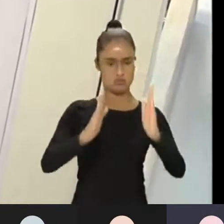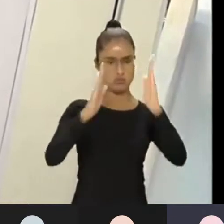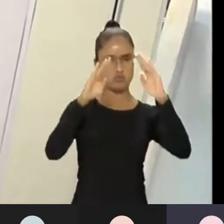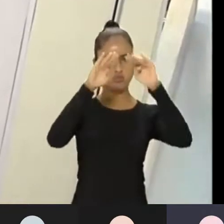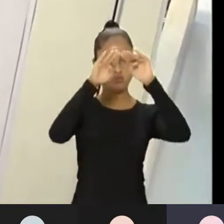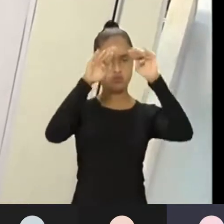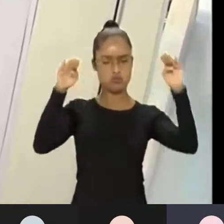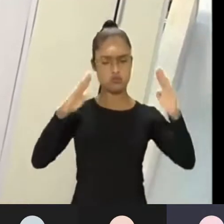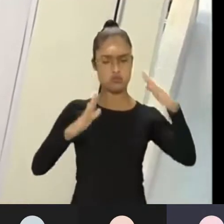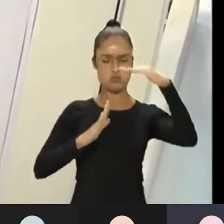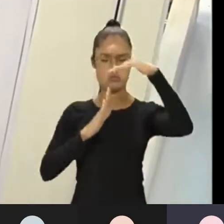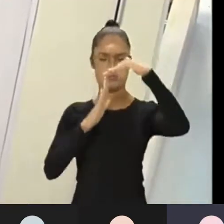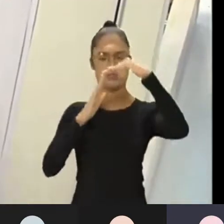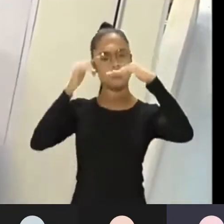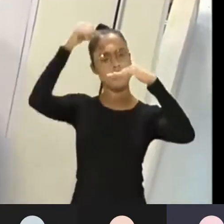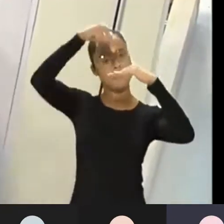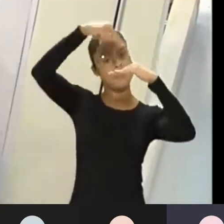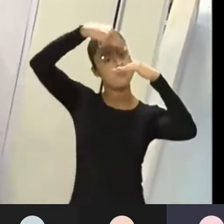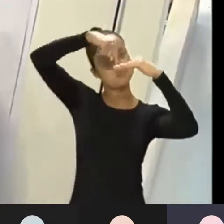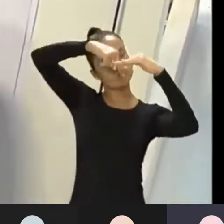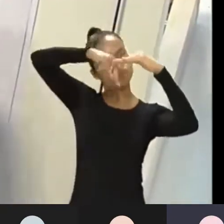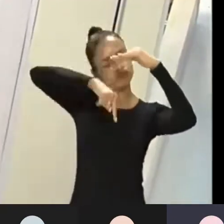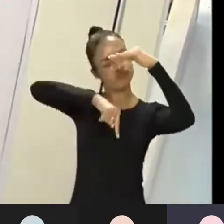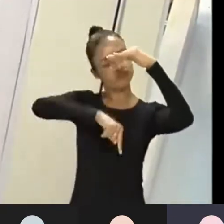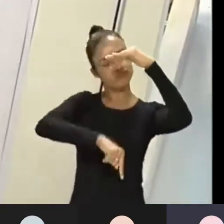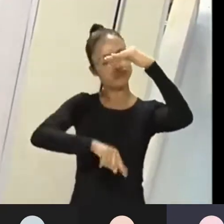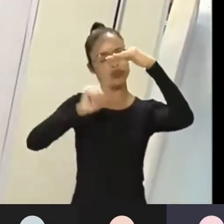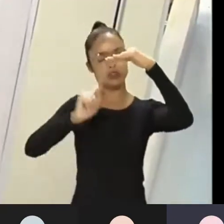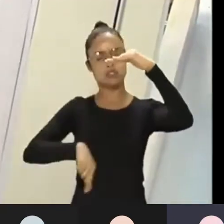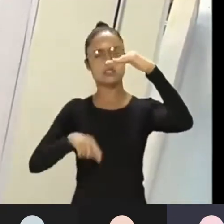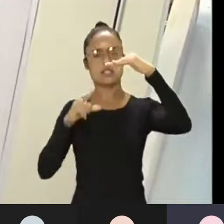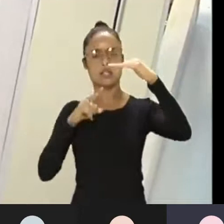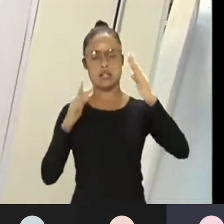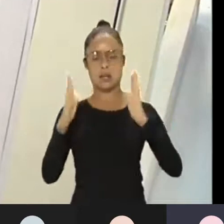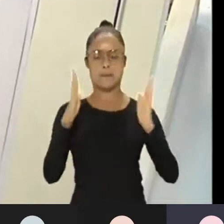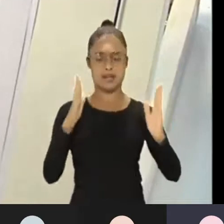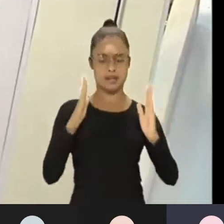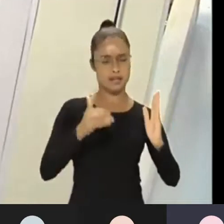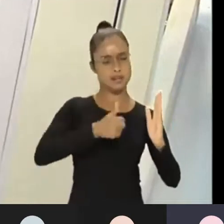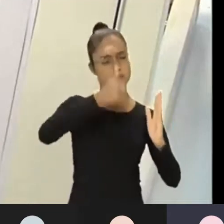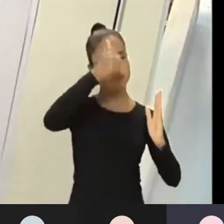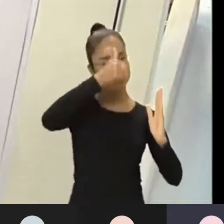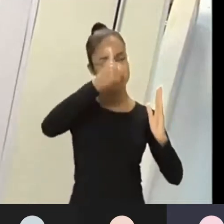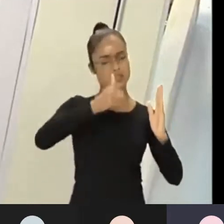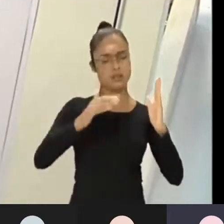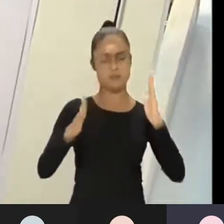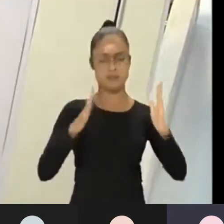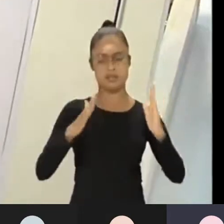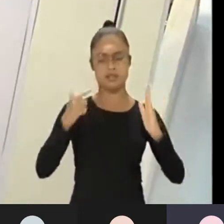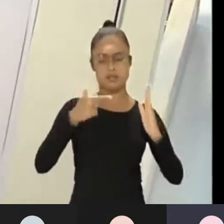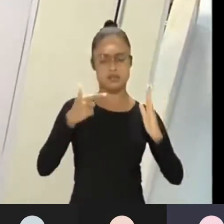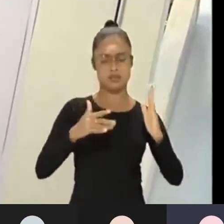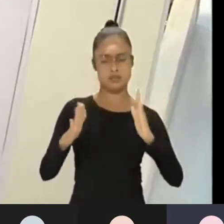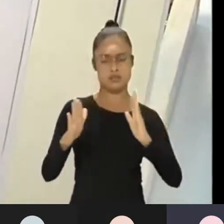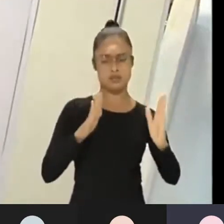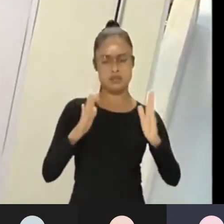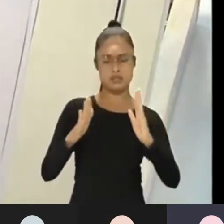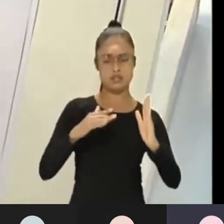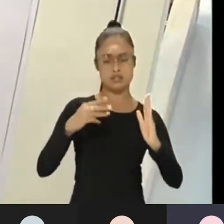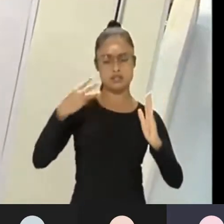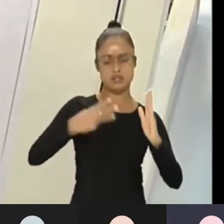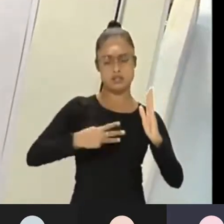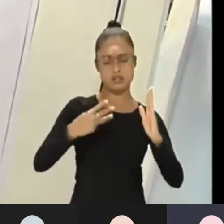paralela à segunda, que é paralela à terceira, e assim sucessivamente. Depois que eu projetei todas as linhas medindo